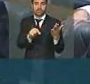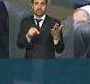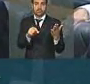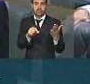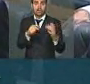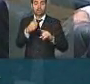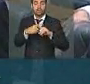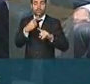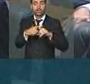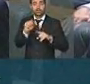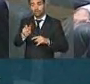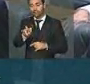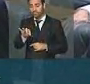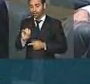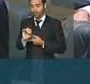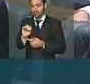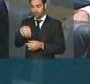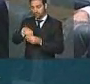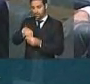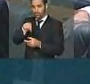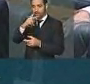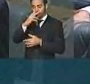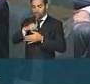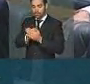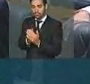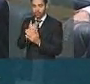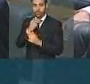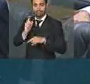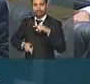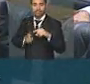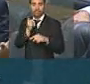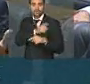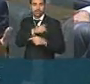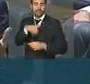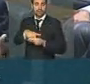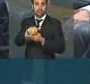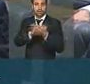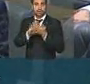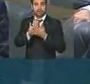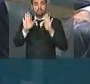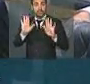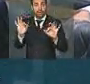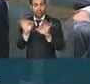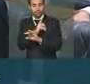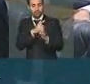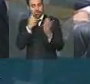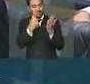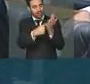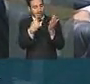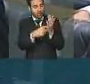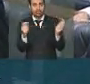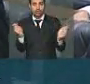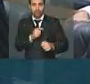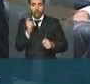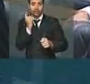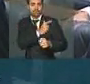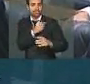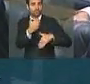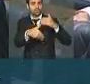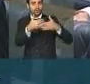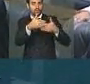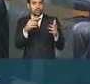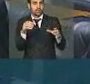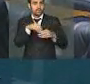preliminarmente os vetos que estão trancando a pauta do Congresso Nacional. Mas, por acordo, a gente pode avançar